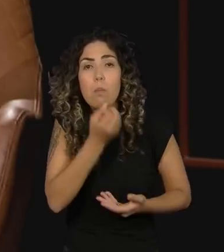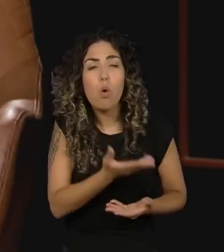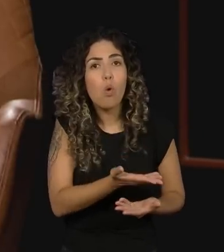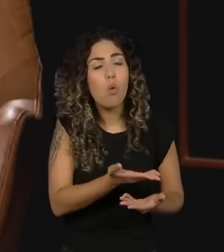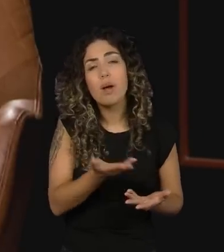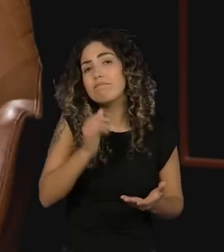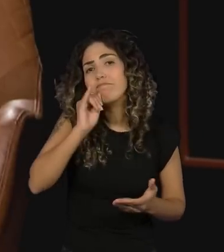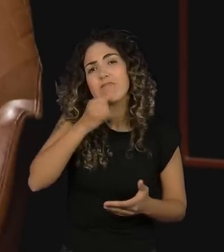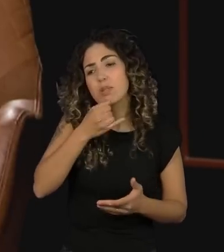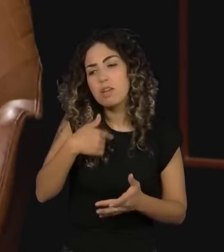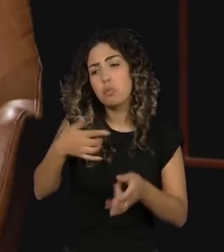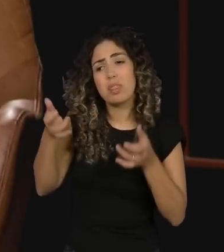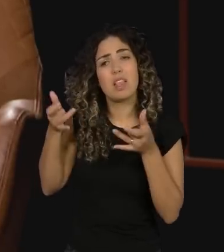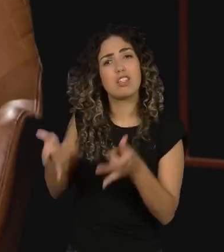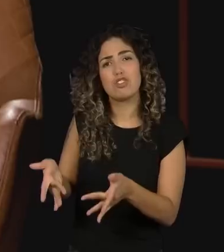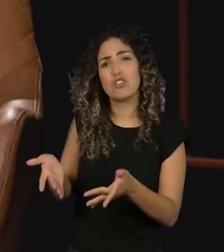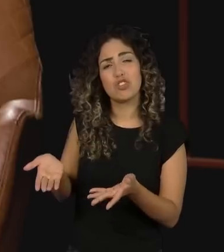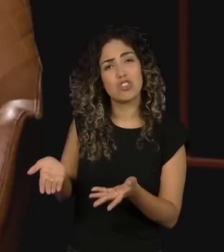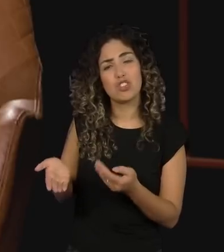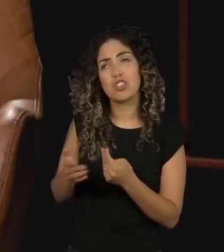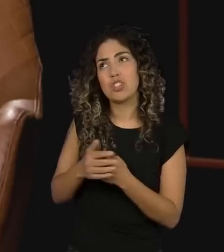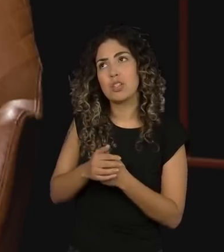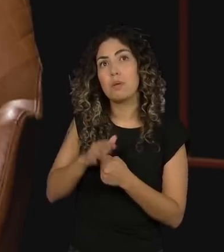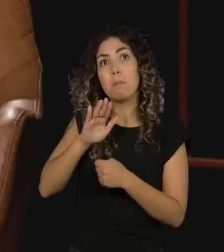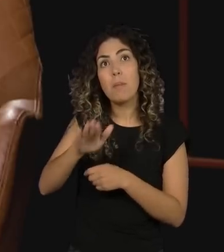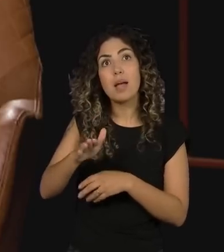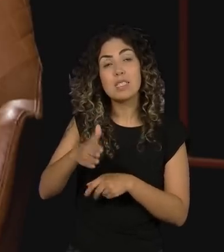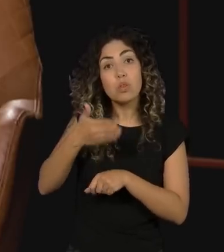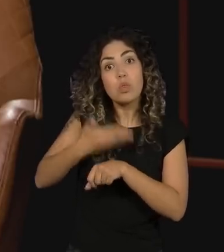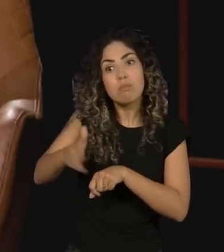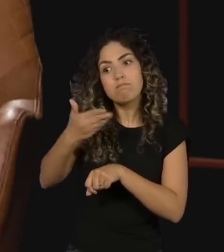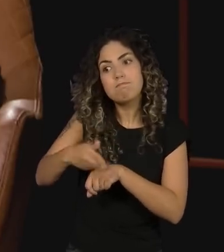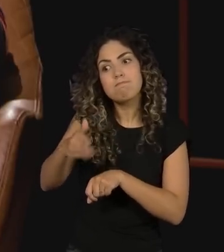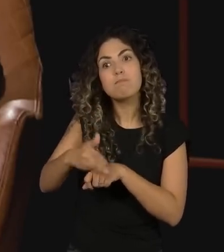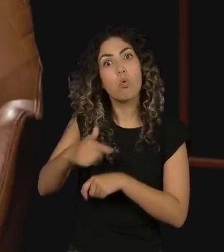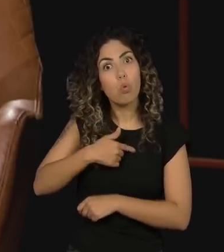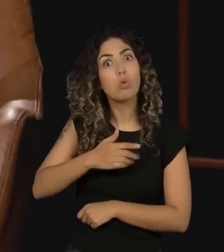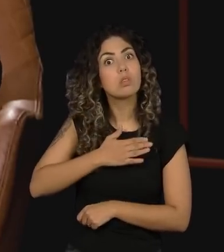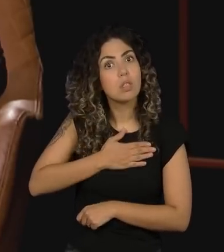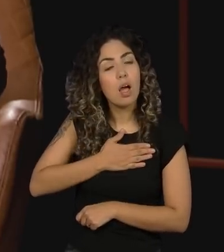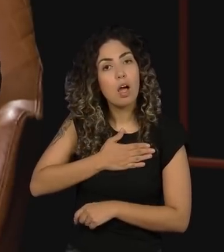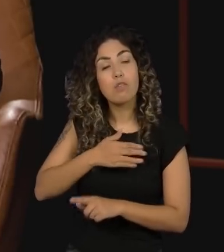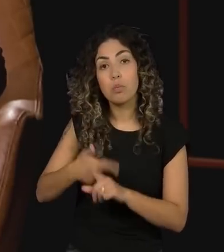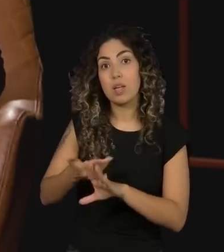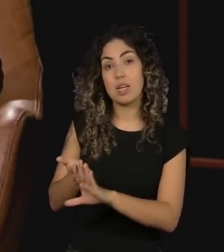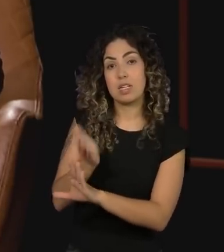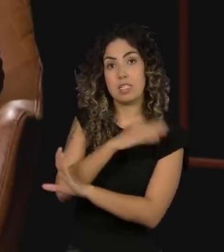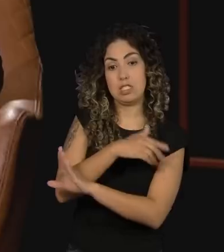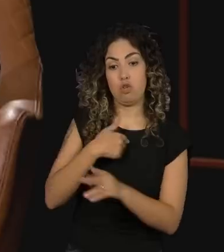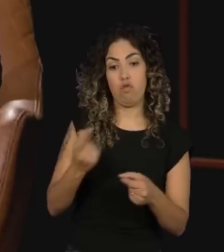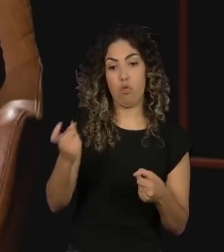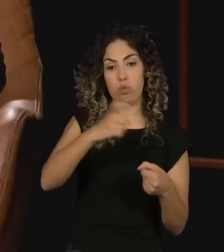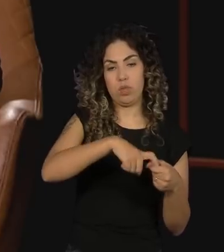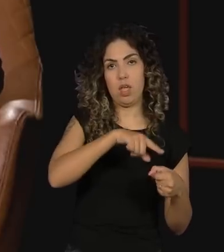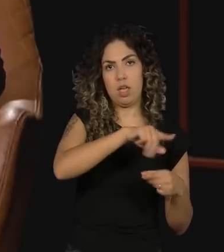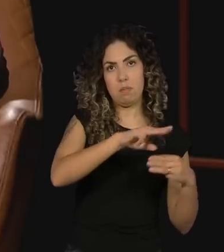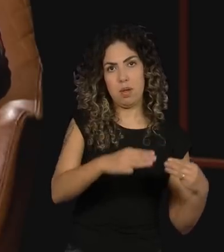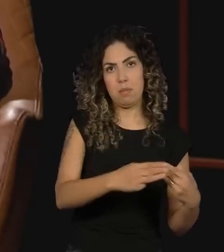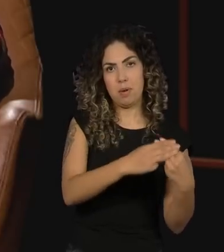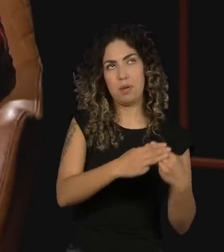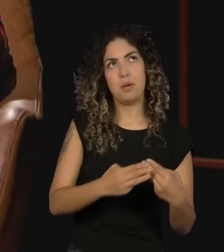saindo. Depois, mas olha, o treino era tão bom que quando eu voltei para a Hebraica, eu fui primeira